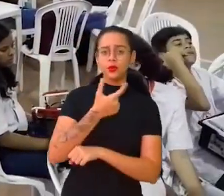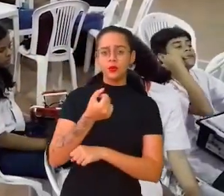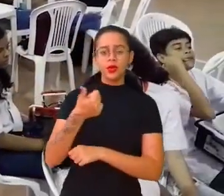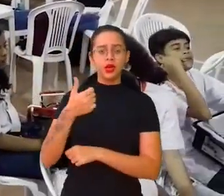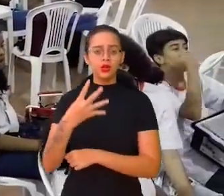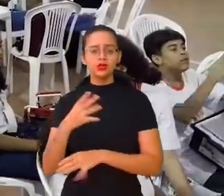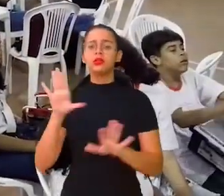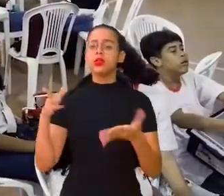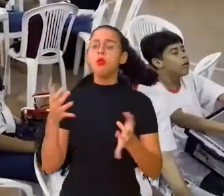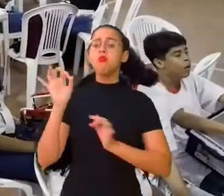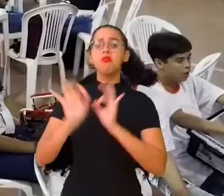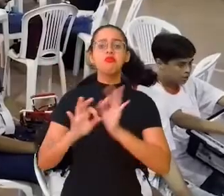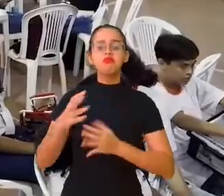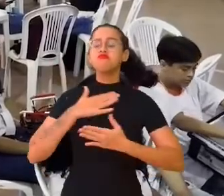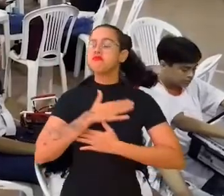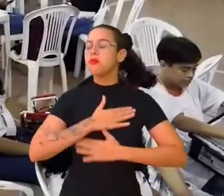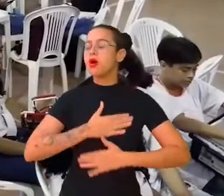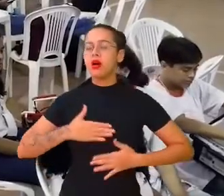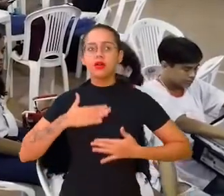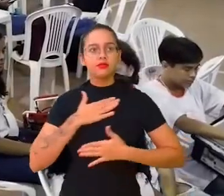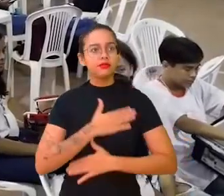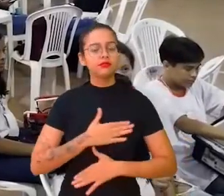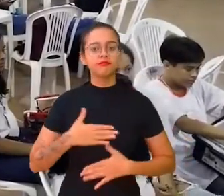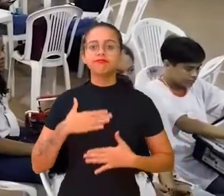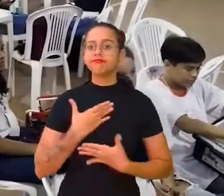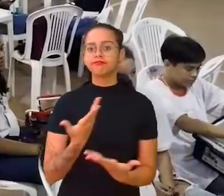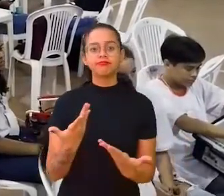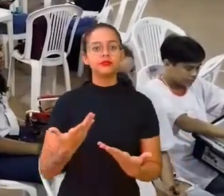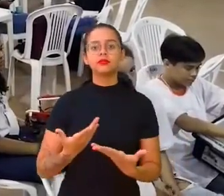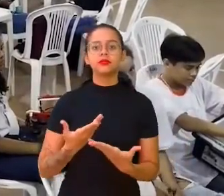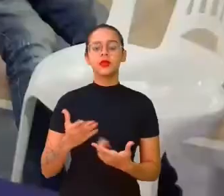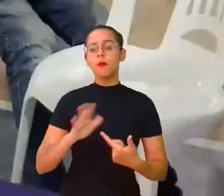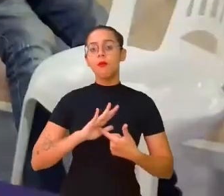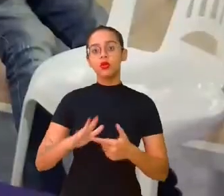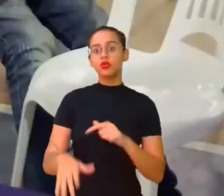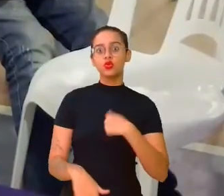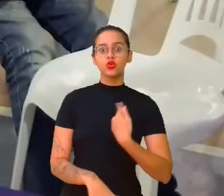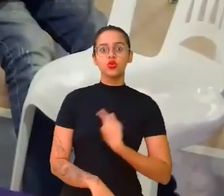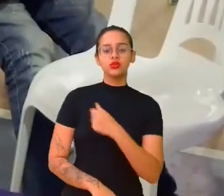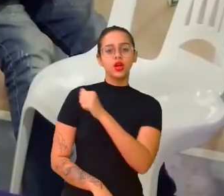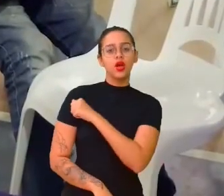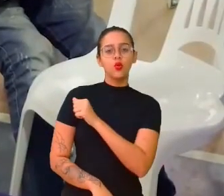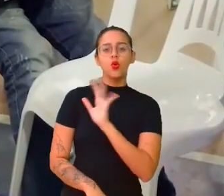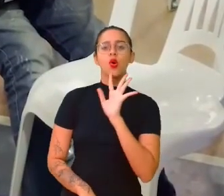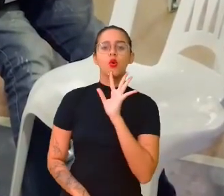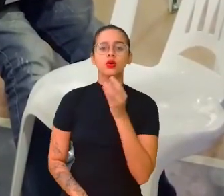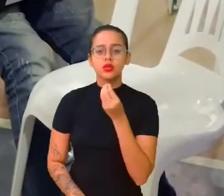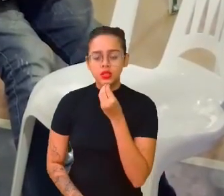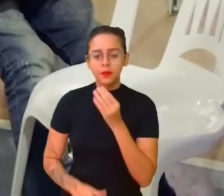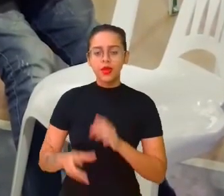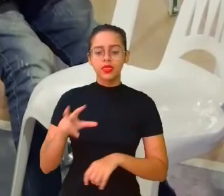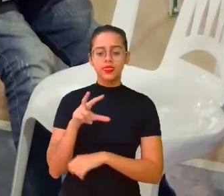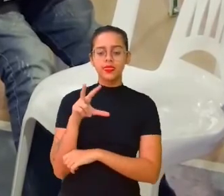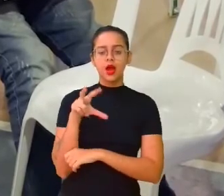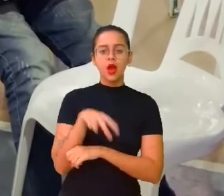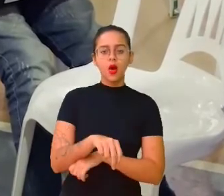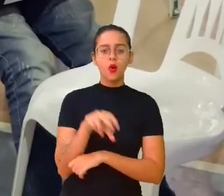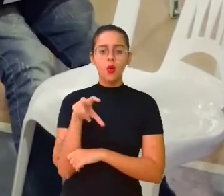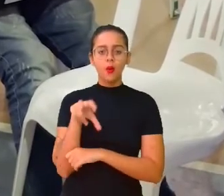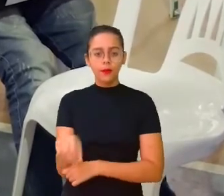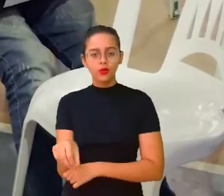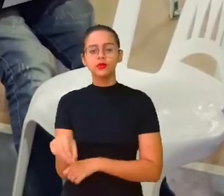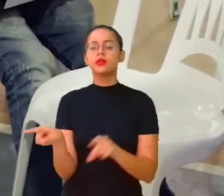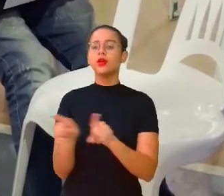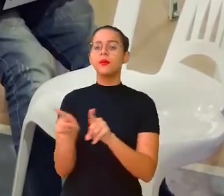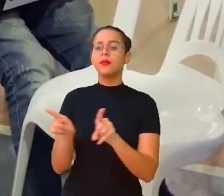evento é um prazer inenarrável. E trazer para nossos estudantes o conhecimento da robótica, articular com